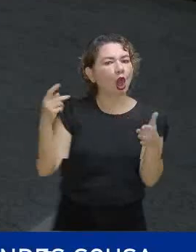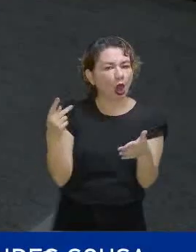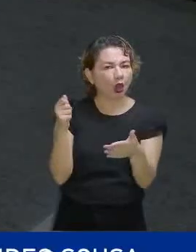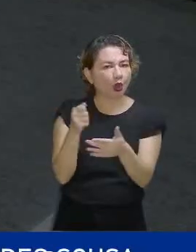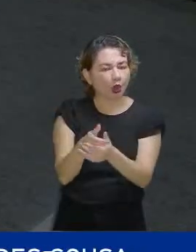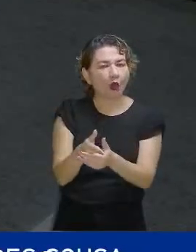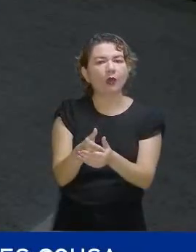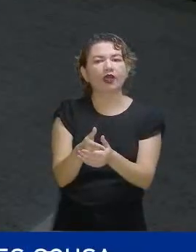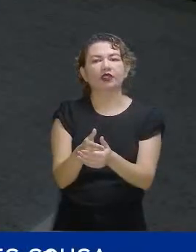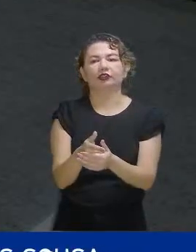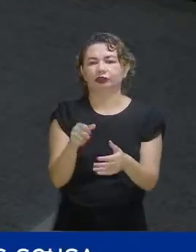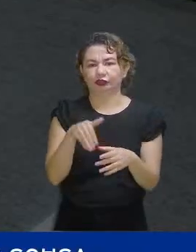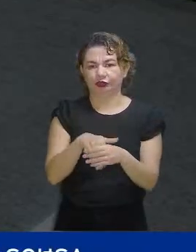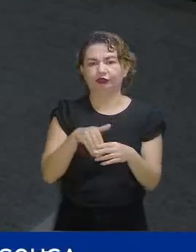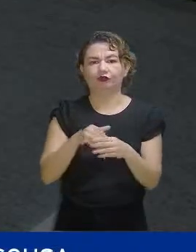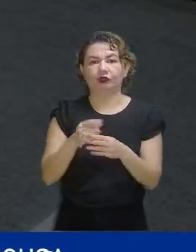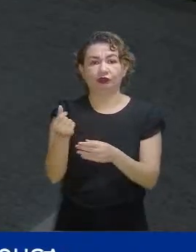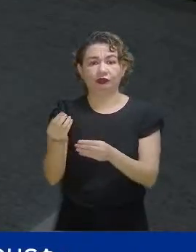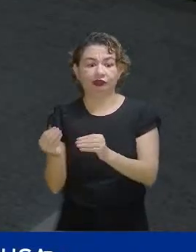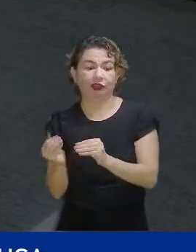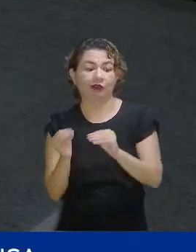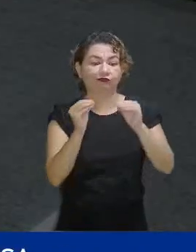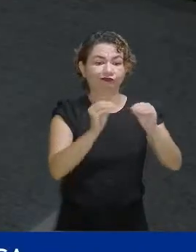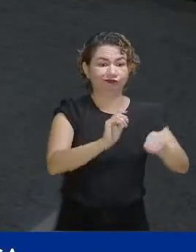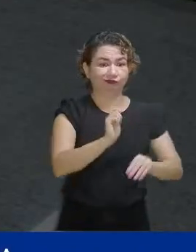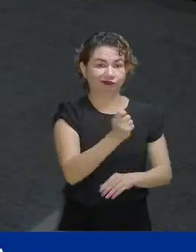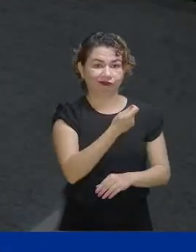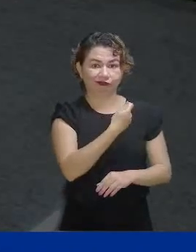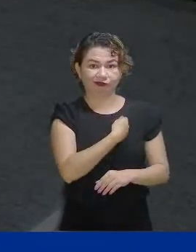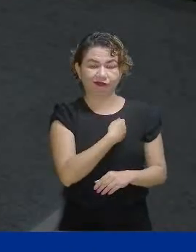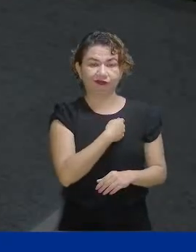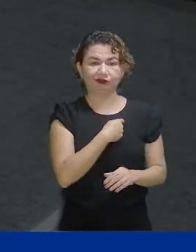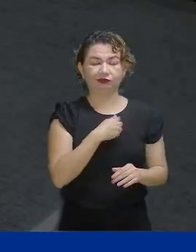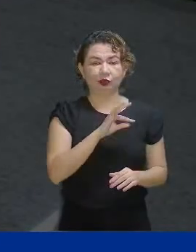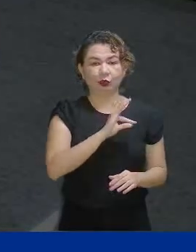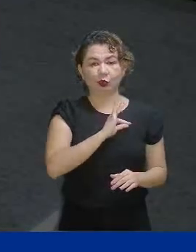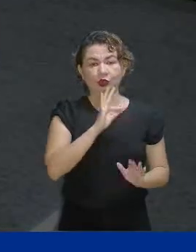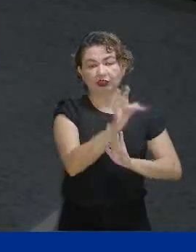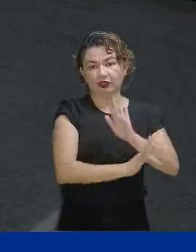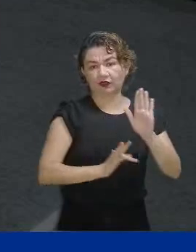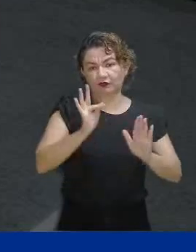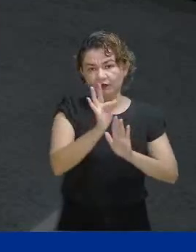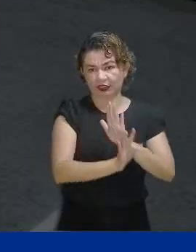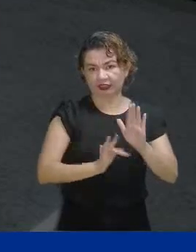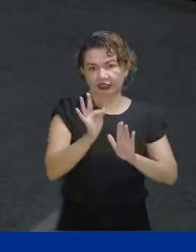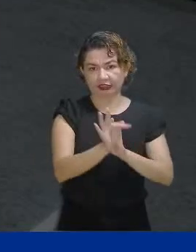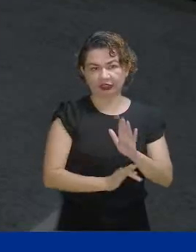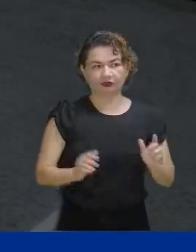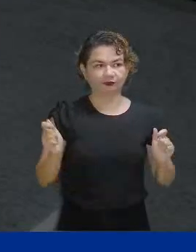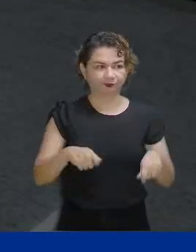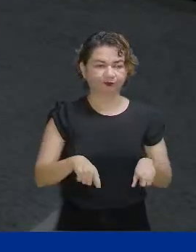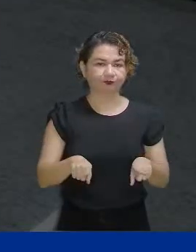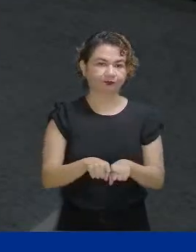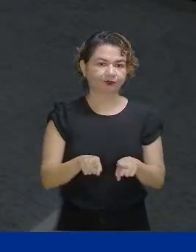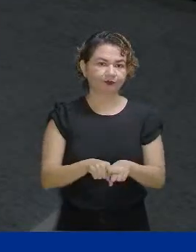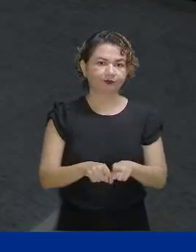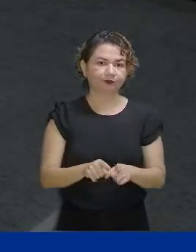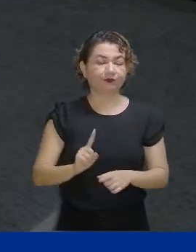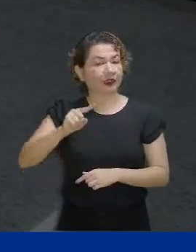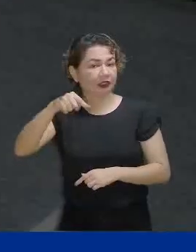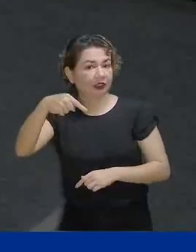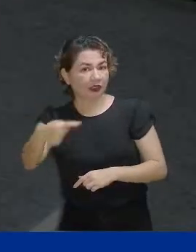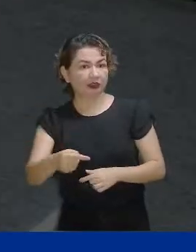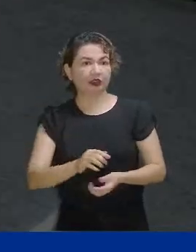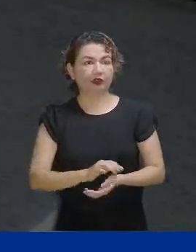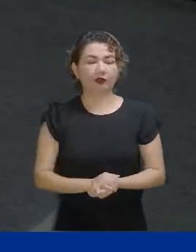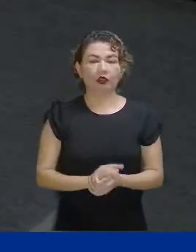votos, e encaminharam o dinheiro apreendido à delegacia da Polícia Federal para as providências cabíveis. Após o